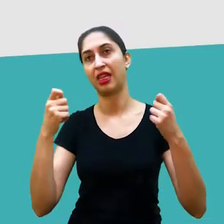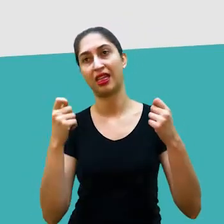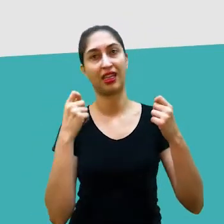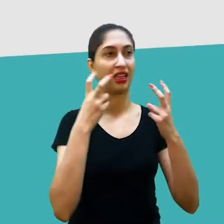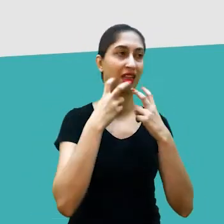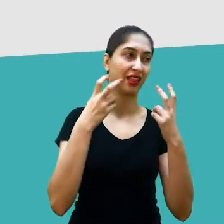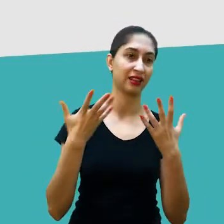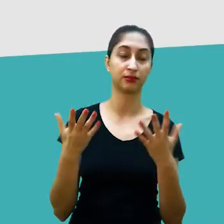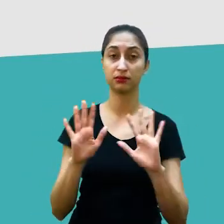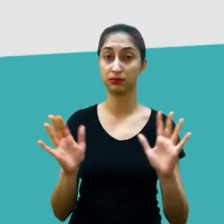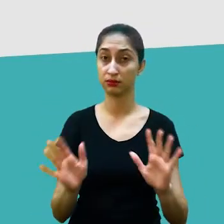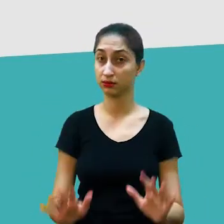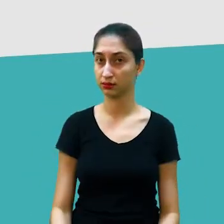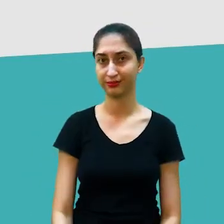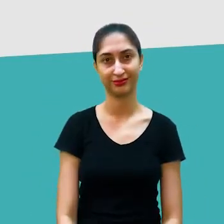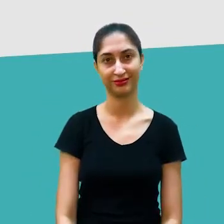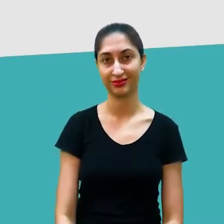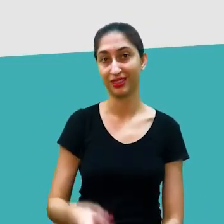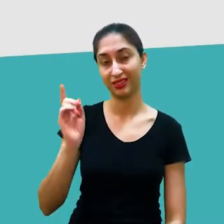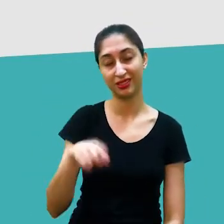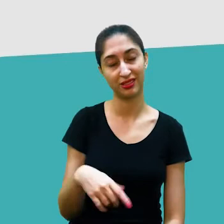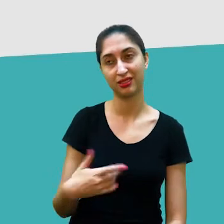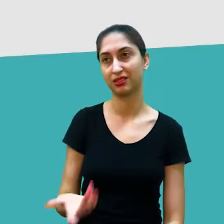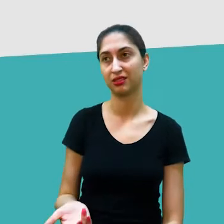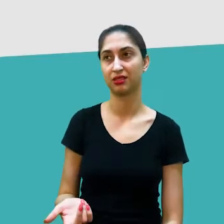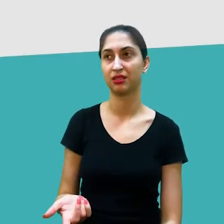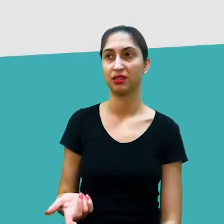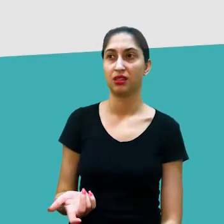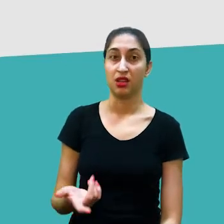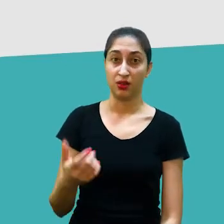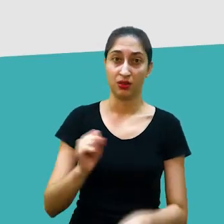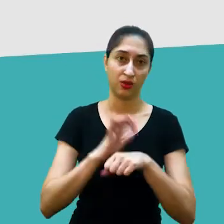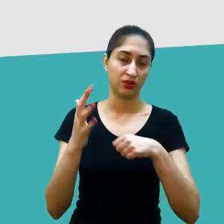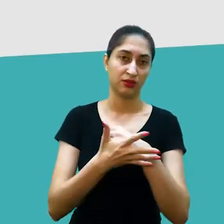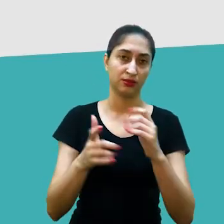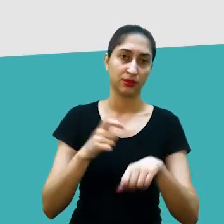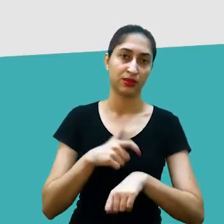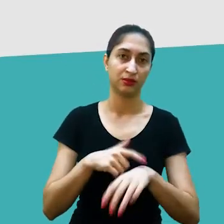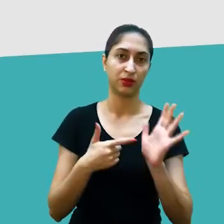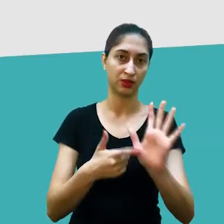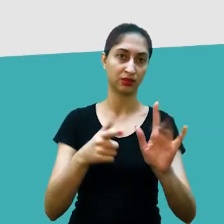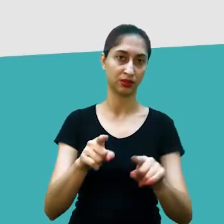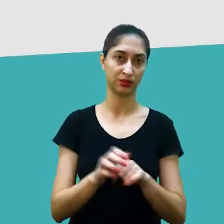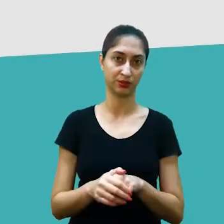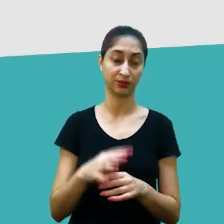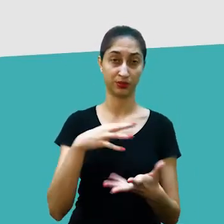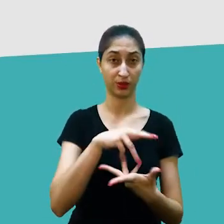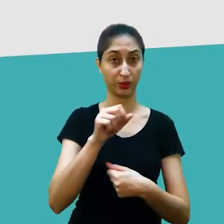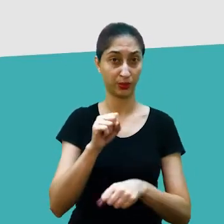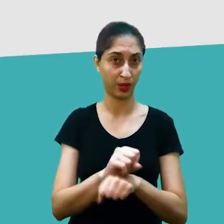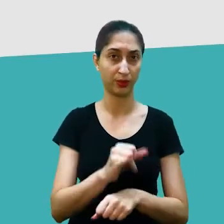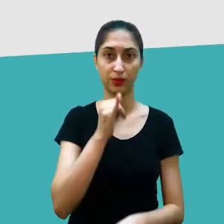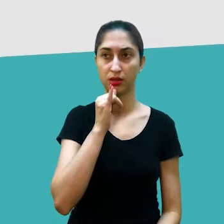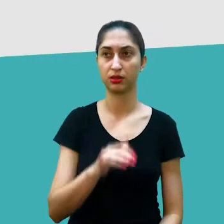do contra. Não, é uma corda, sabe assim? E a pandemia mostrou isso quando o mundo parou, né? Para mim, foi